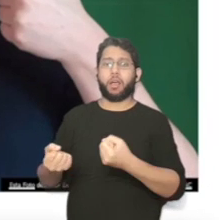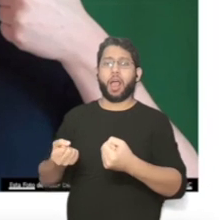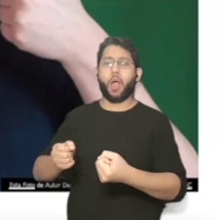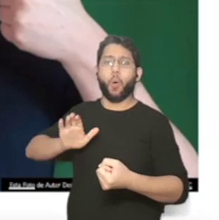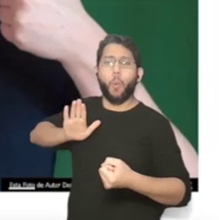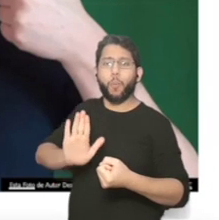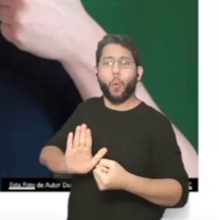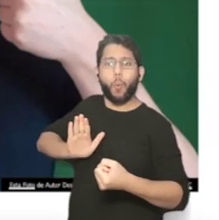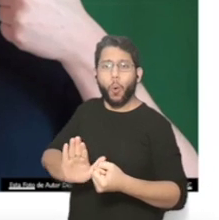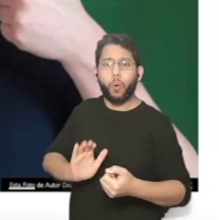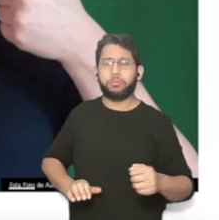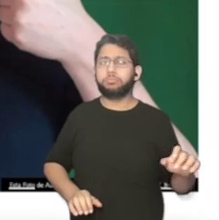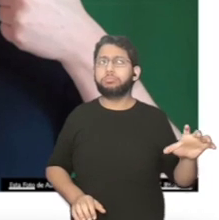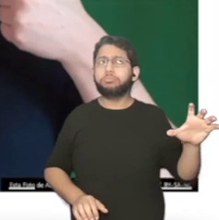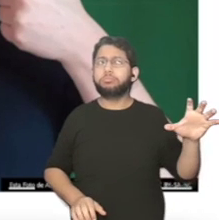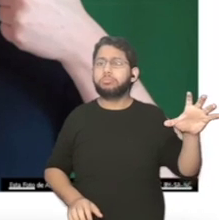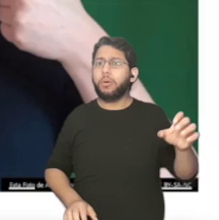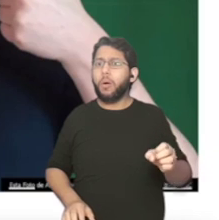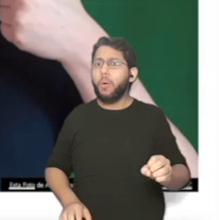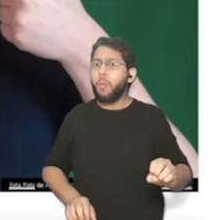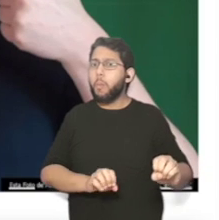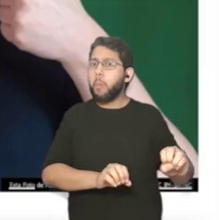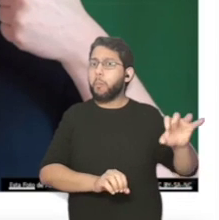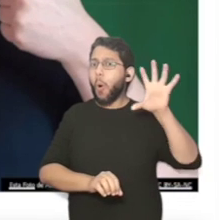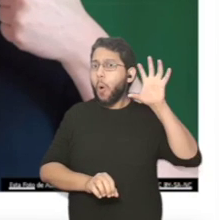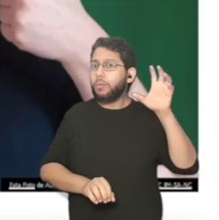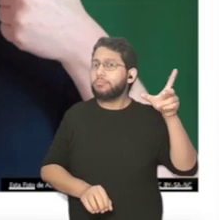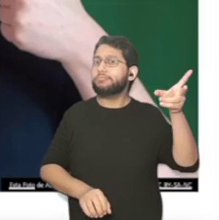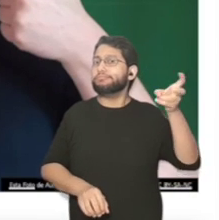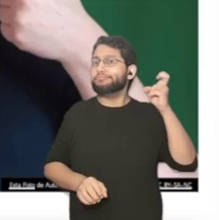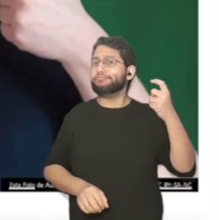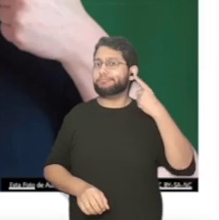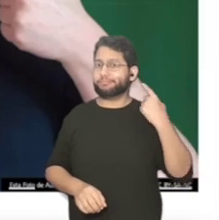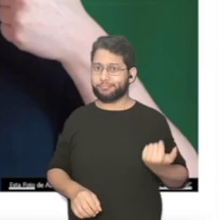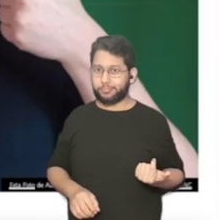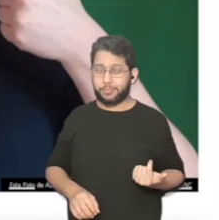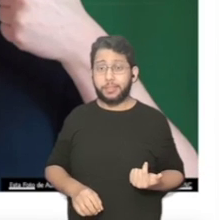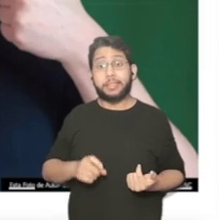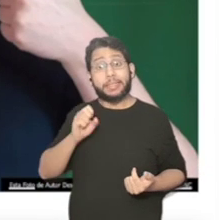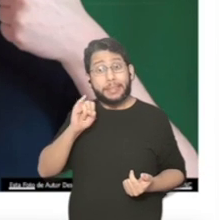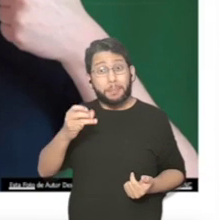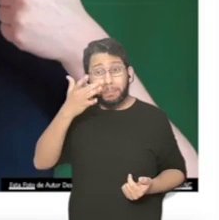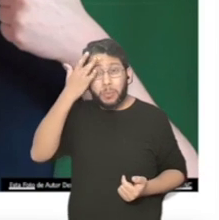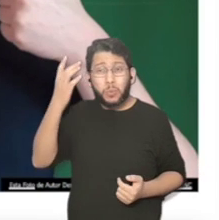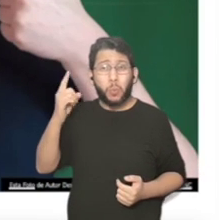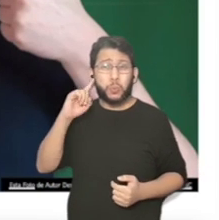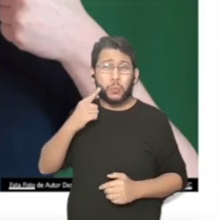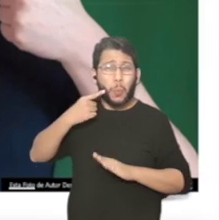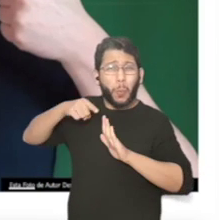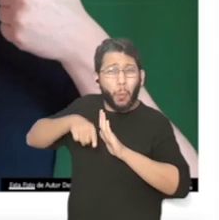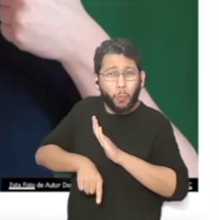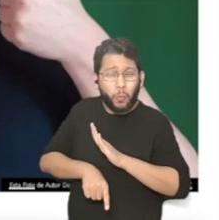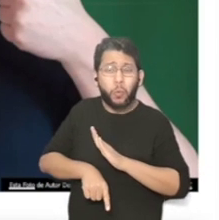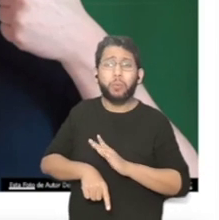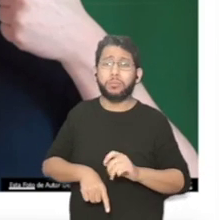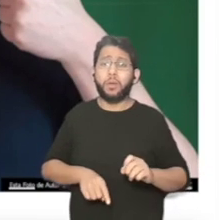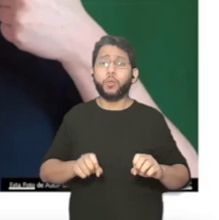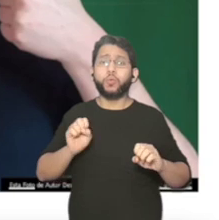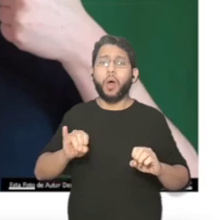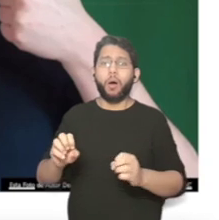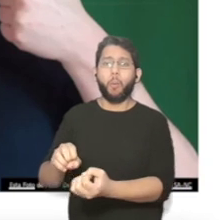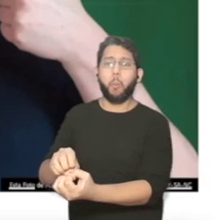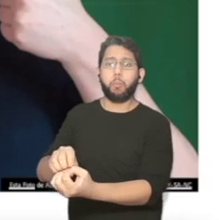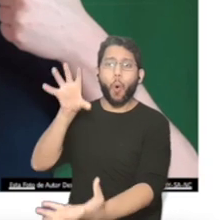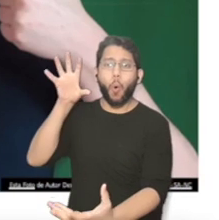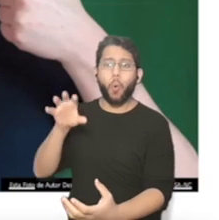ruído intenso, que é isso que às vezes o aparelho auditivo dá para alguns tipos de perdas, principalmente as mais profundas. Nesse